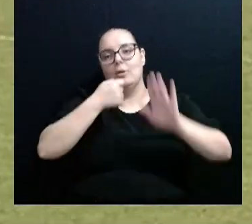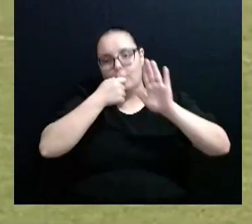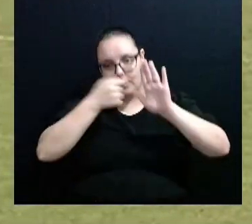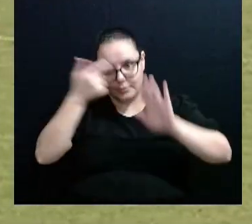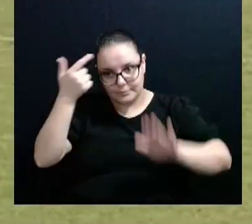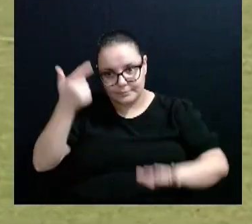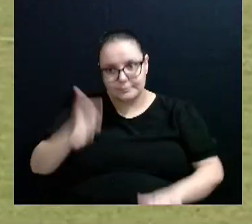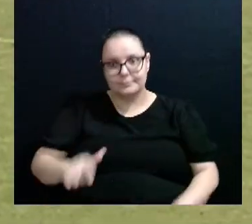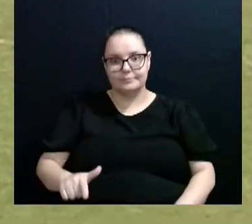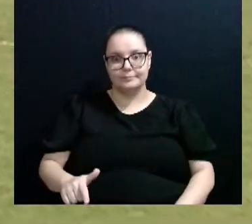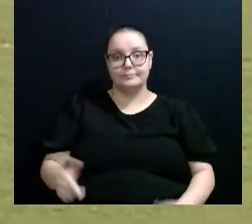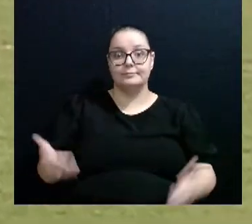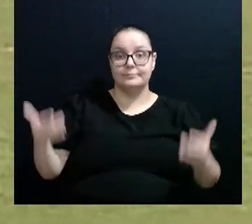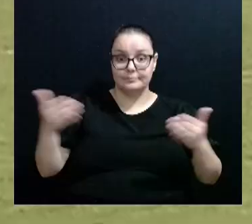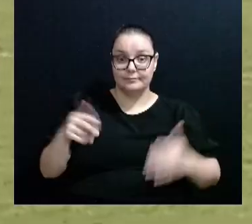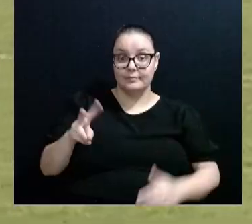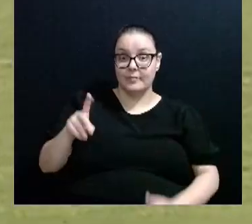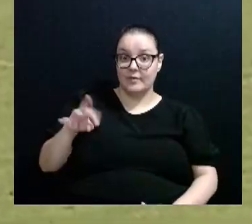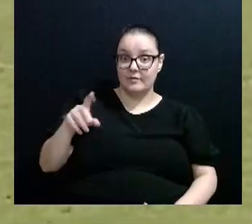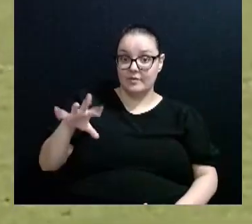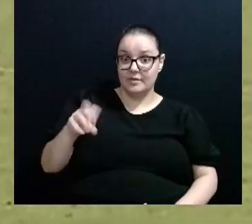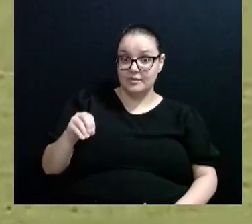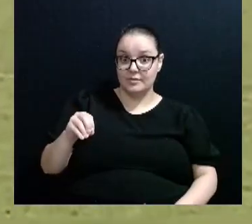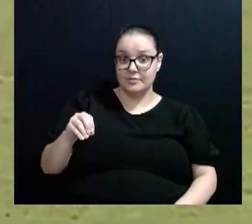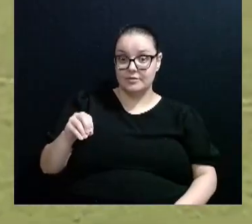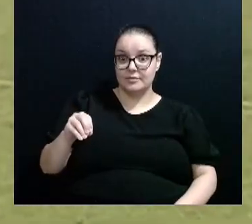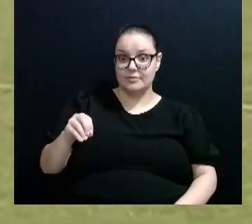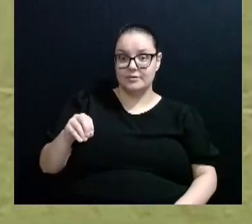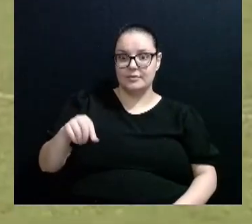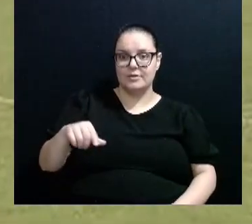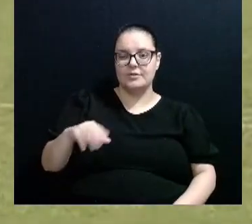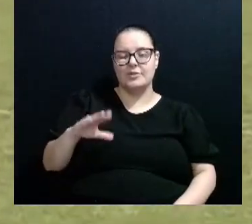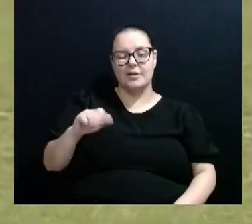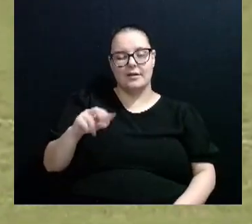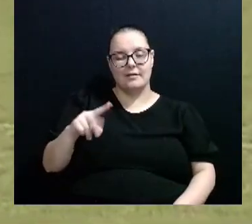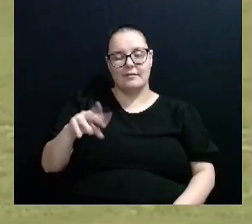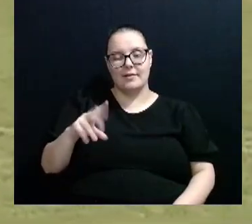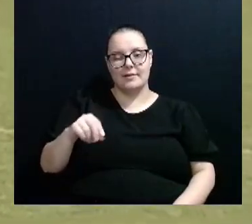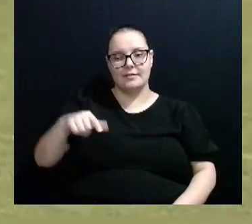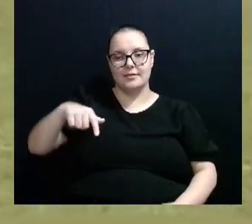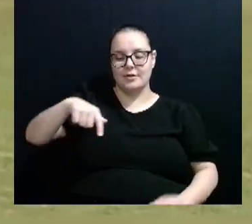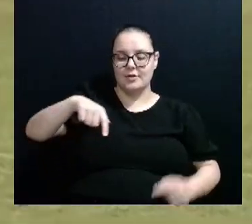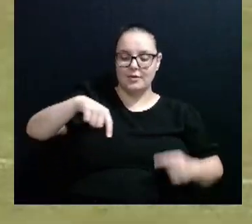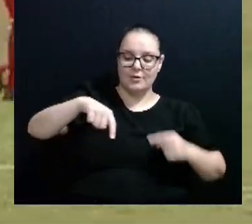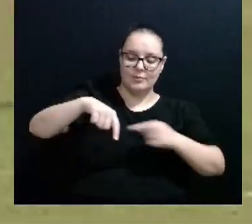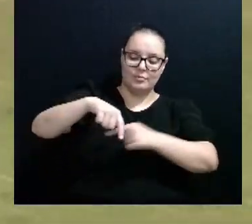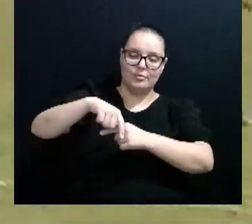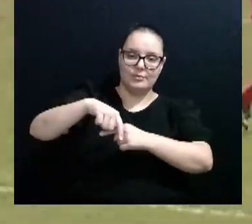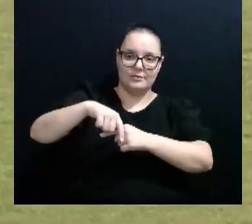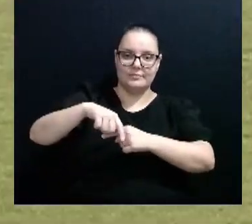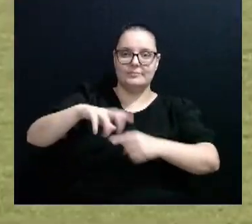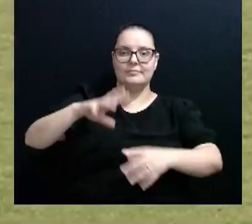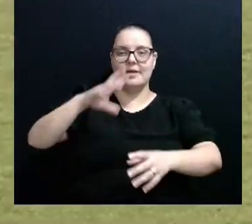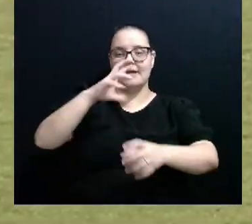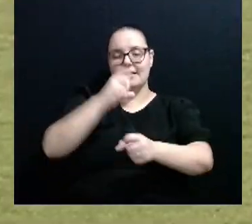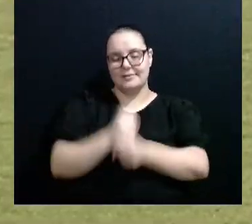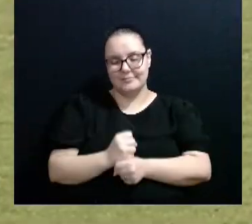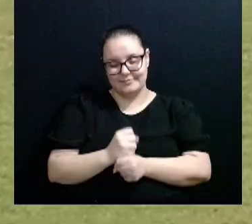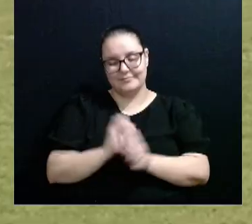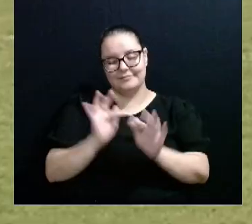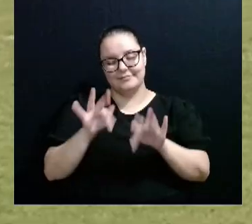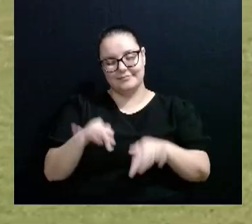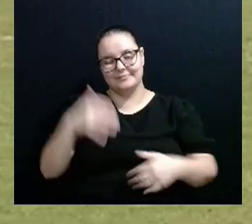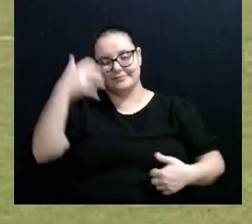vez, Vitinho bateu de cavadinha no meio do gol para fechar a conta. Final, Ponte